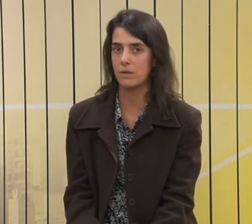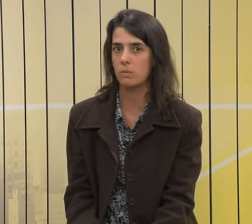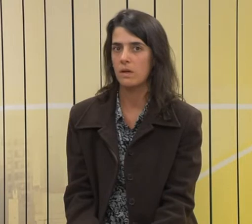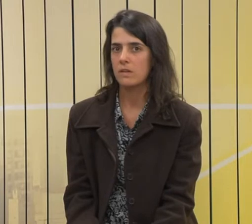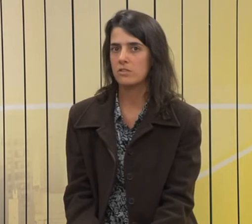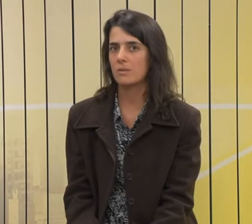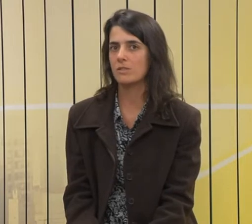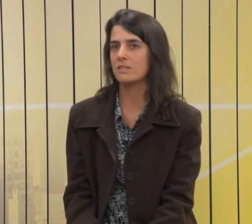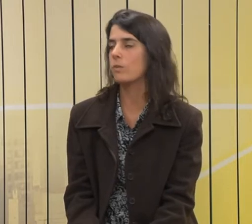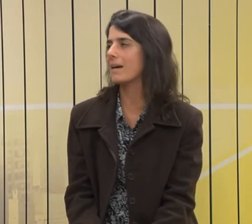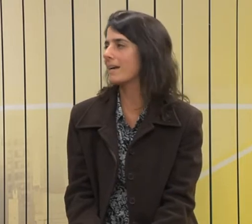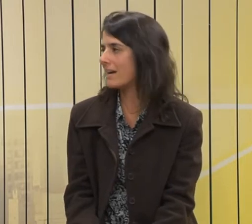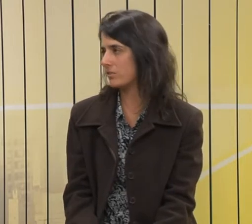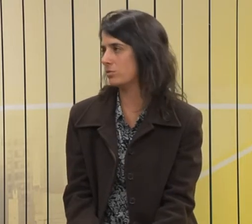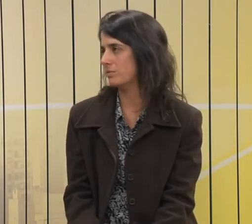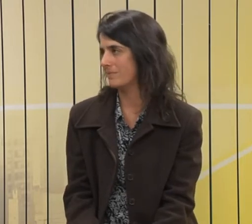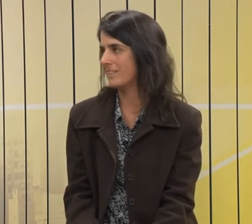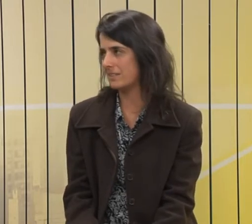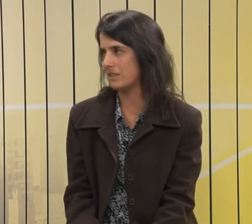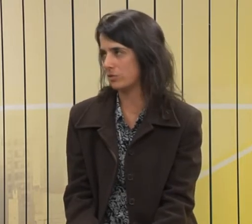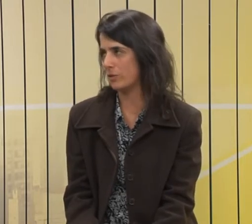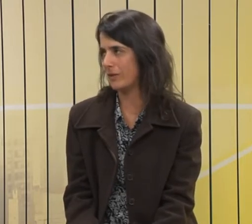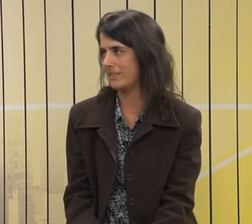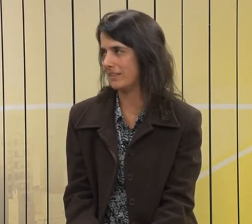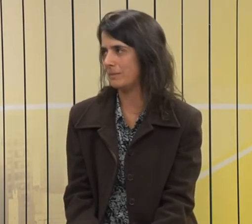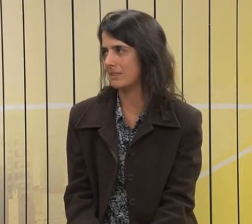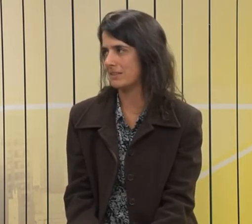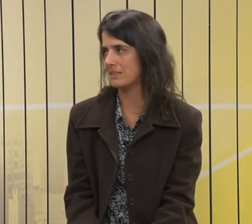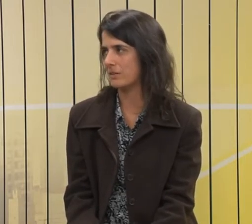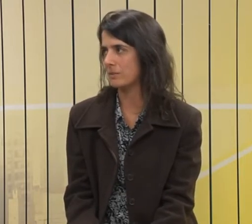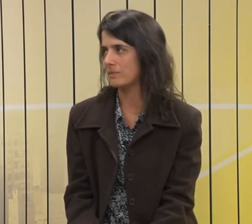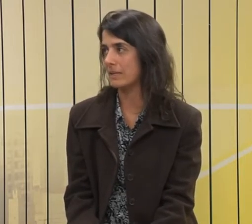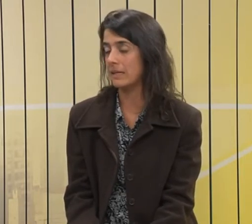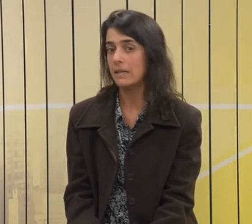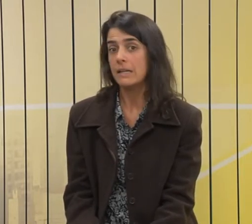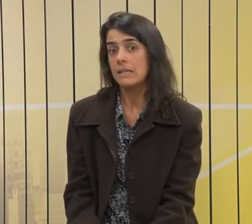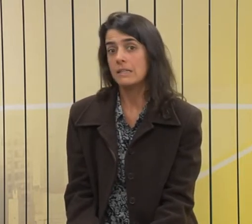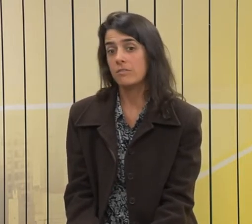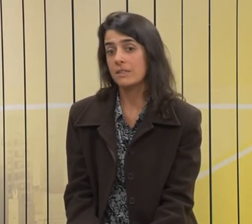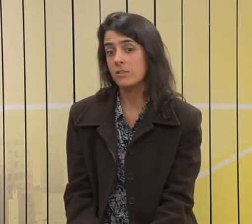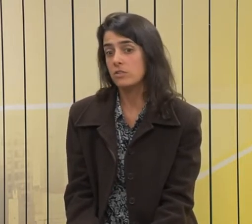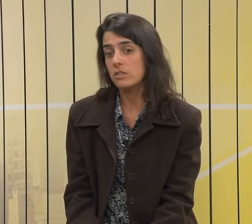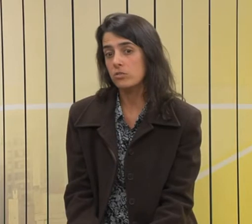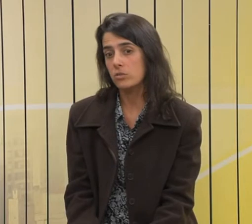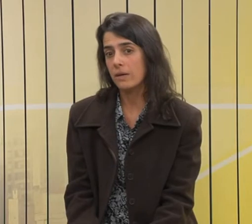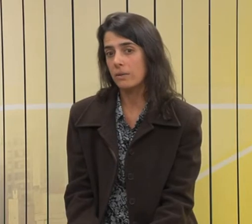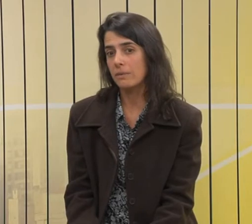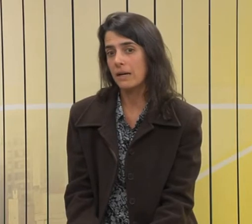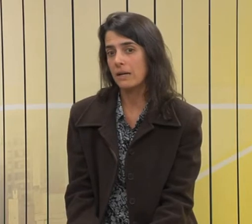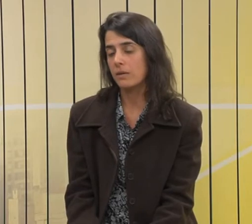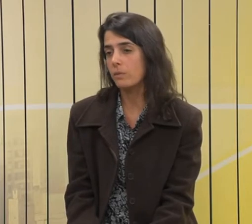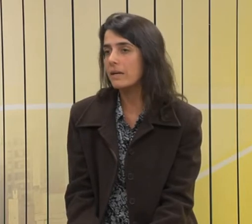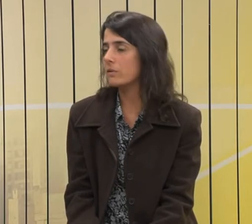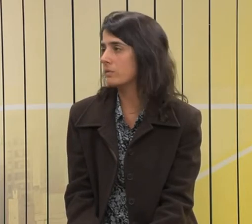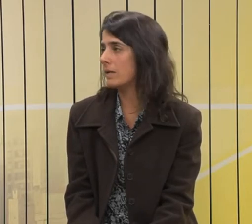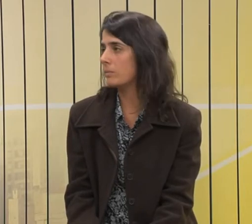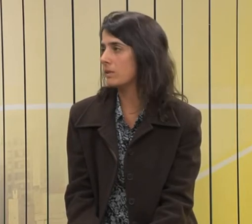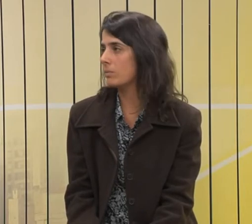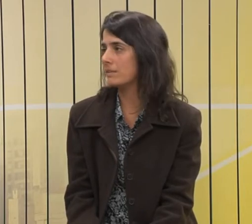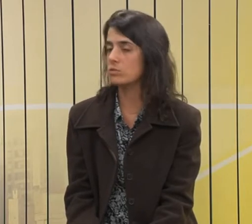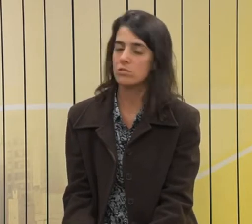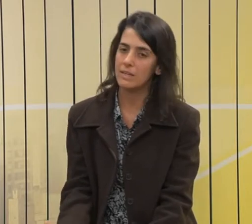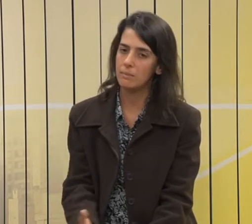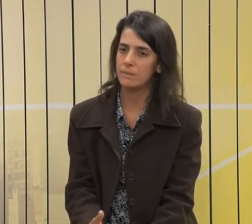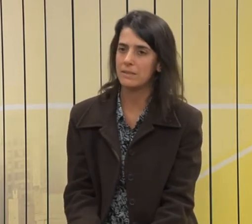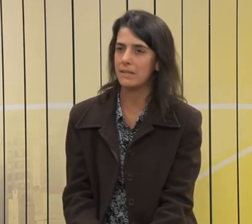né, são, digamos assim, um acaso dessa história da imigração, né? E na verdade isso é um erro, né? Porque